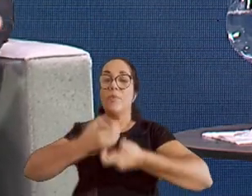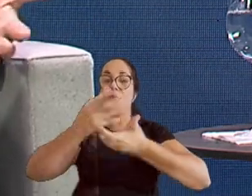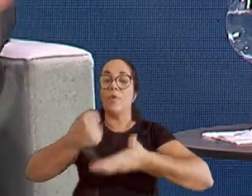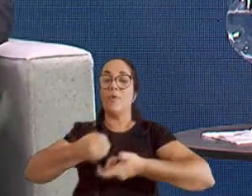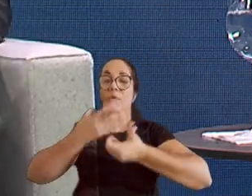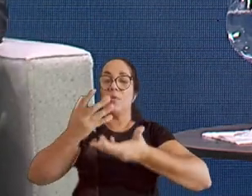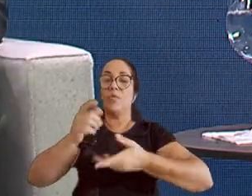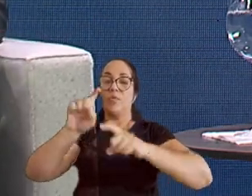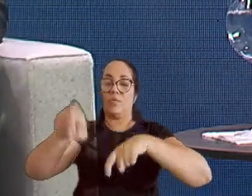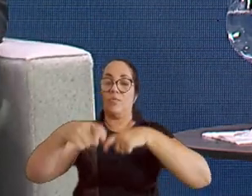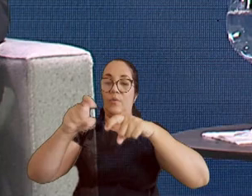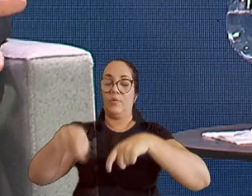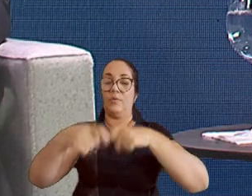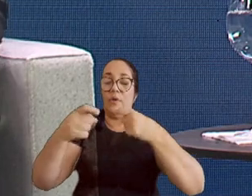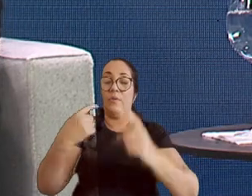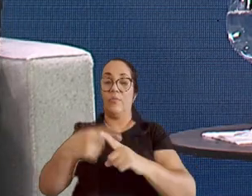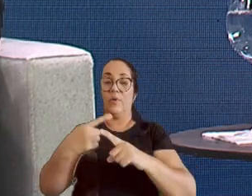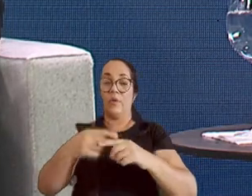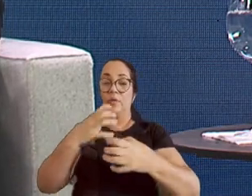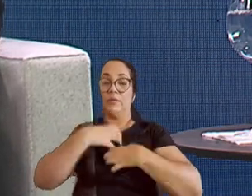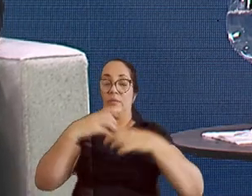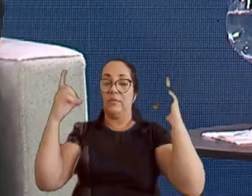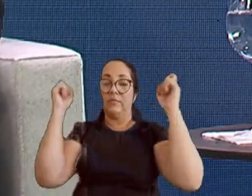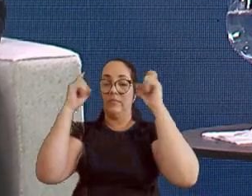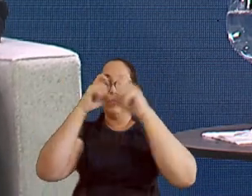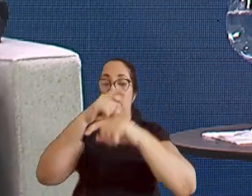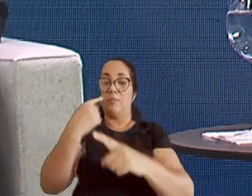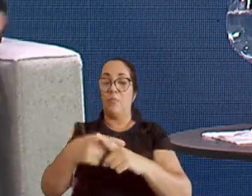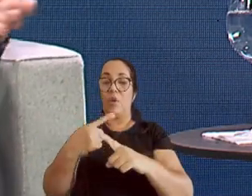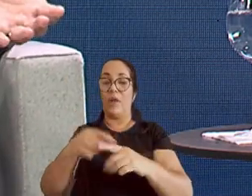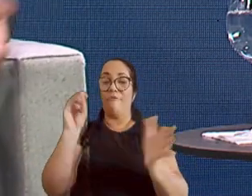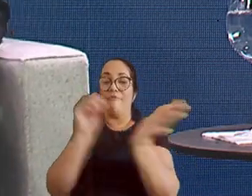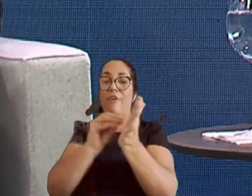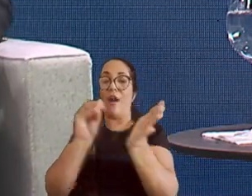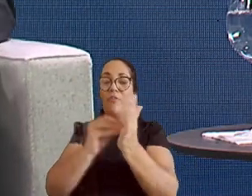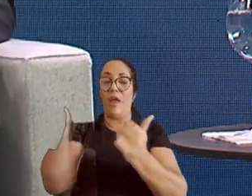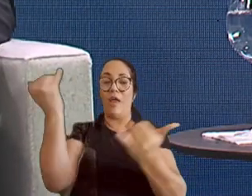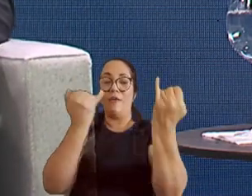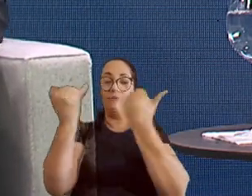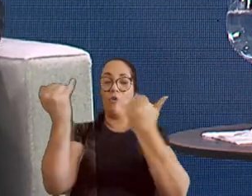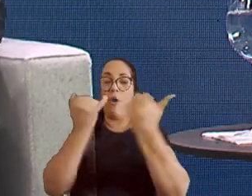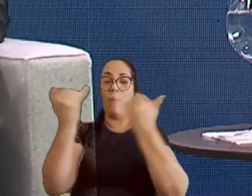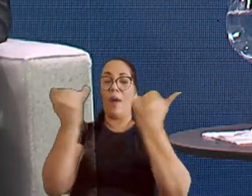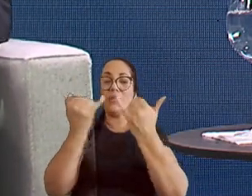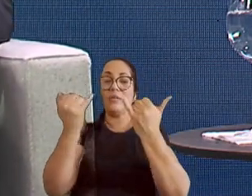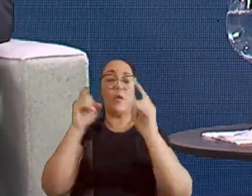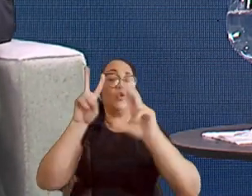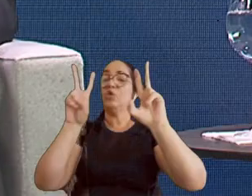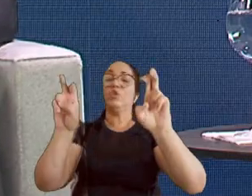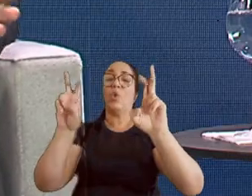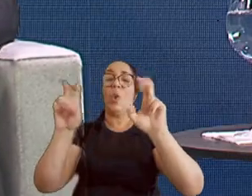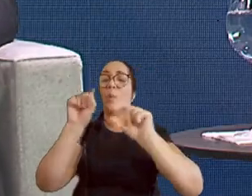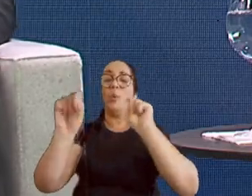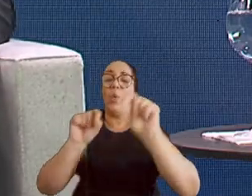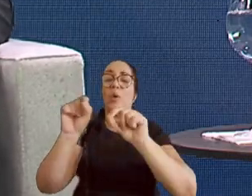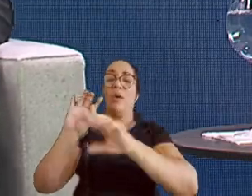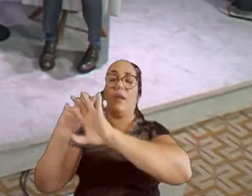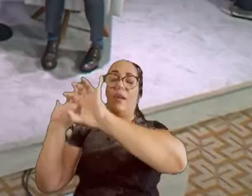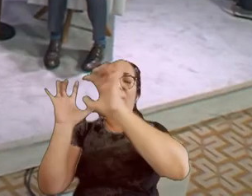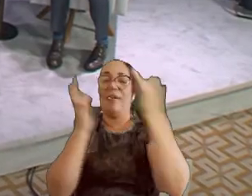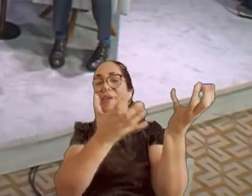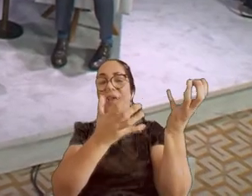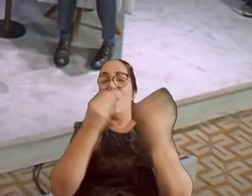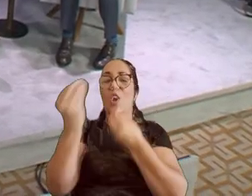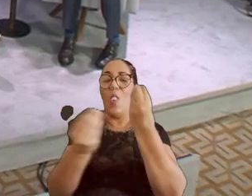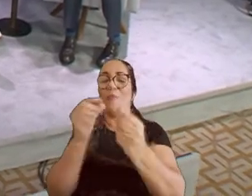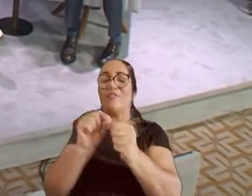dificuldade em nome de ter informações climáticas no Brasil né você fazer previsibilidade de precificação para uma apólice de seguro é um problema no